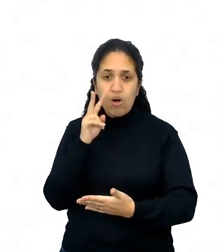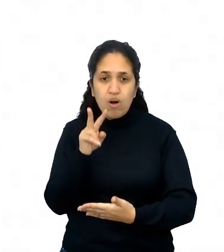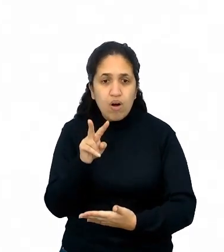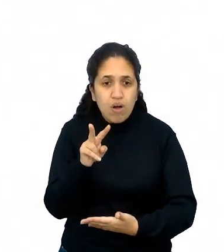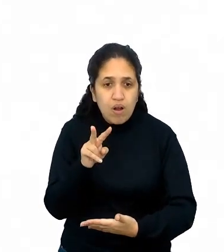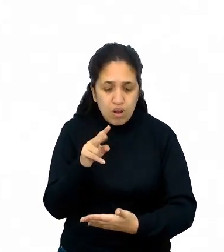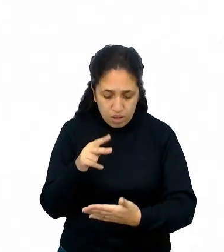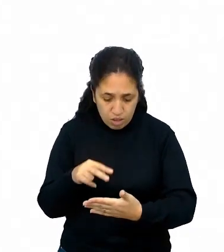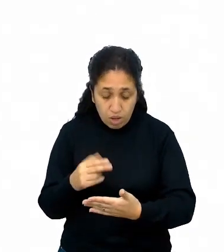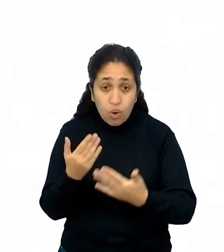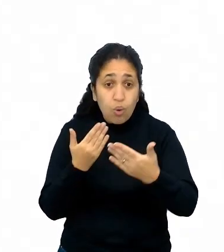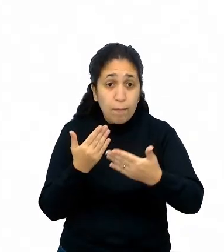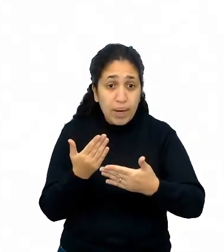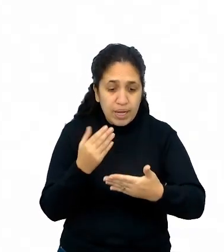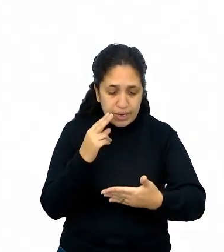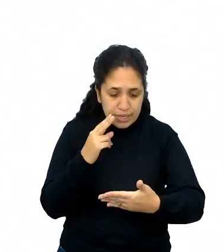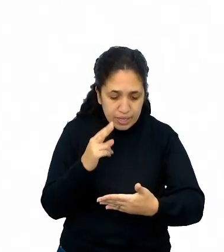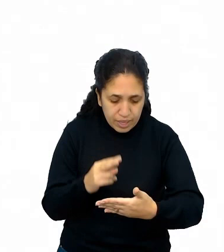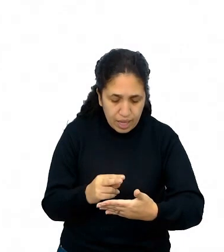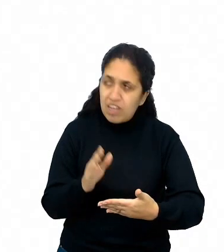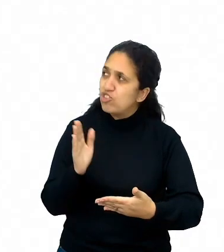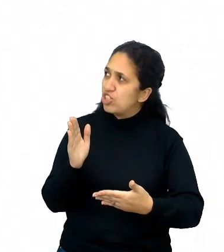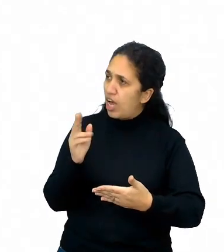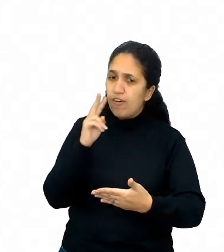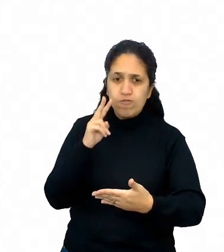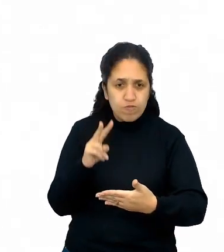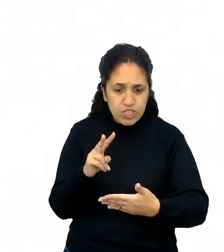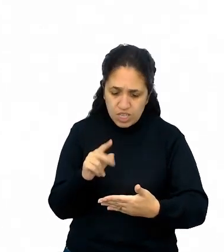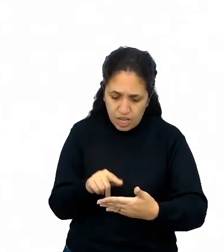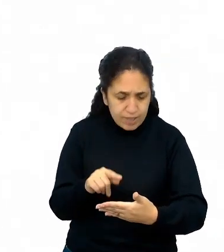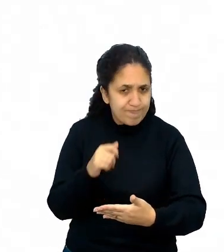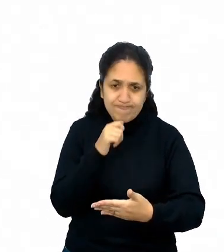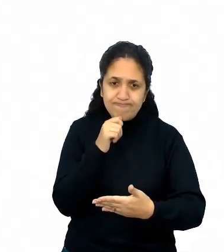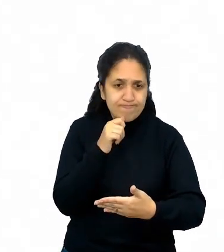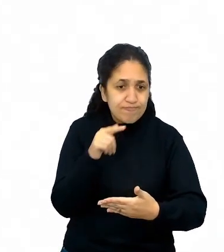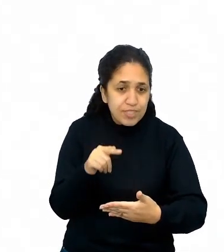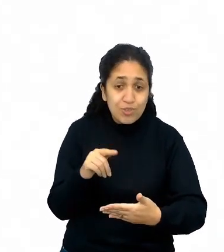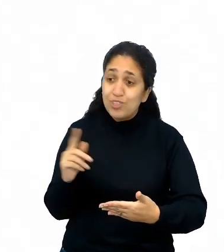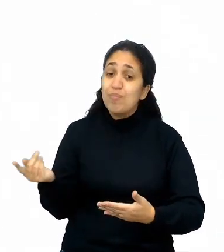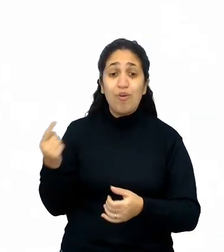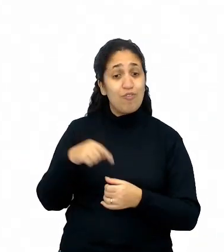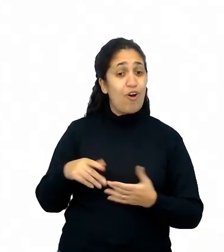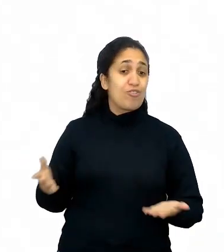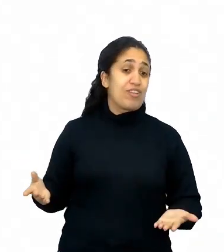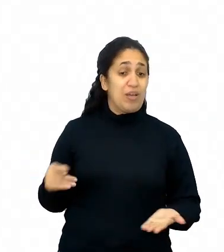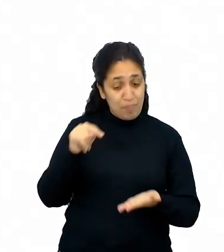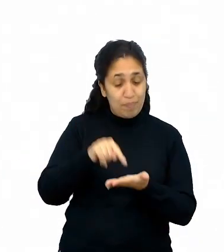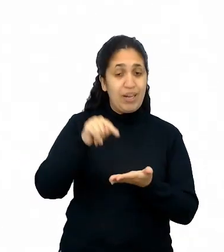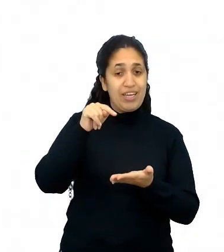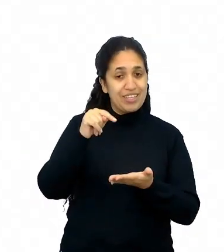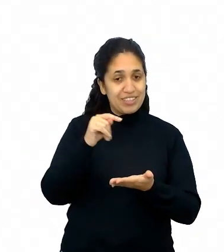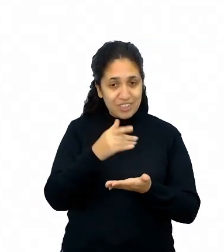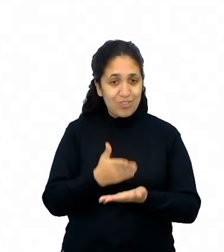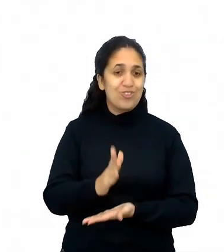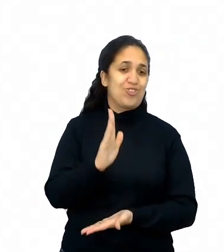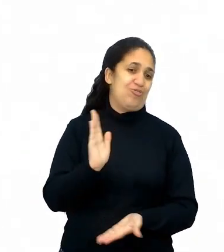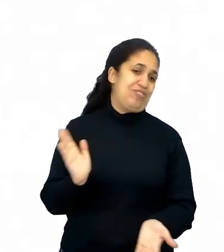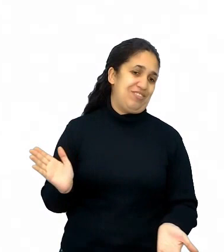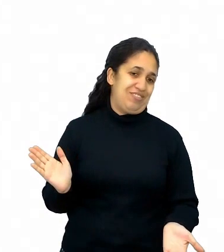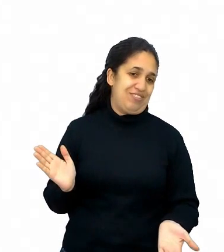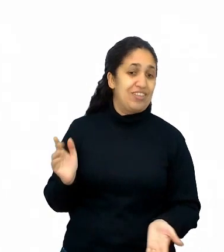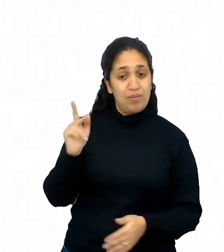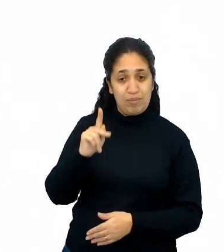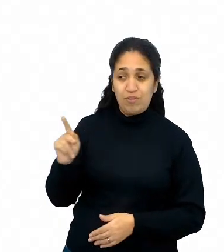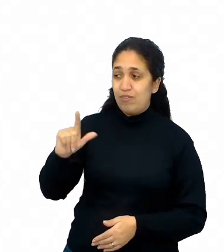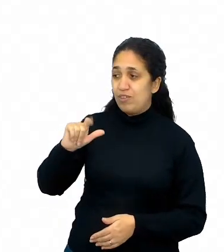tela, verifica o que você viu, o que você não viu ainda, e depois você volta o vídeo, tá? Isso é uma boa dica que a